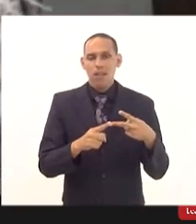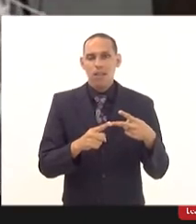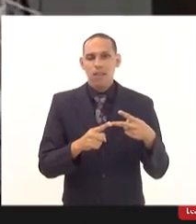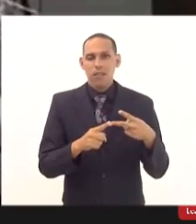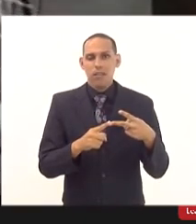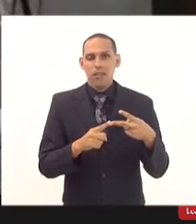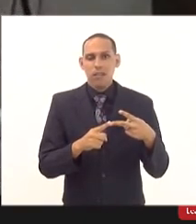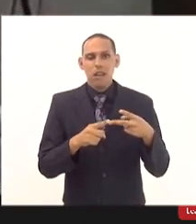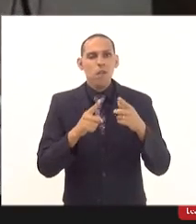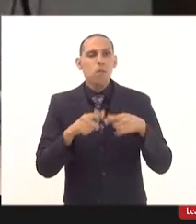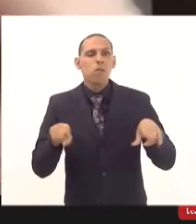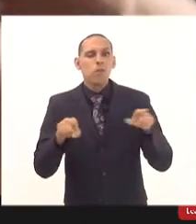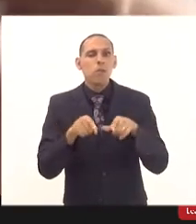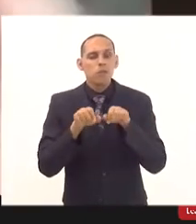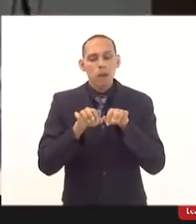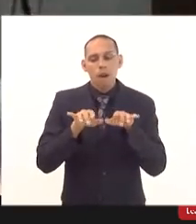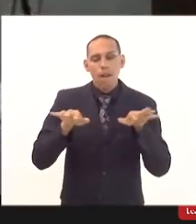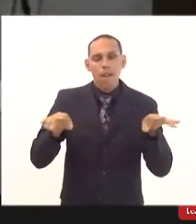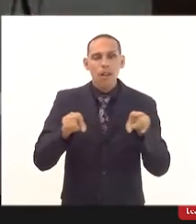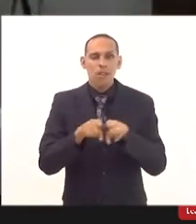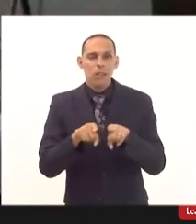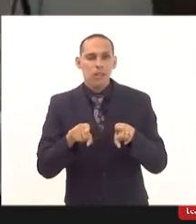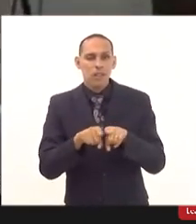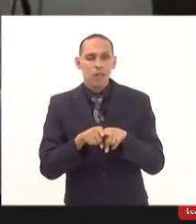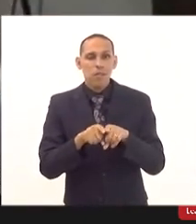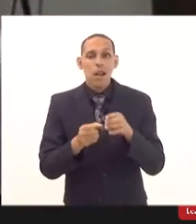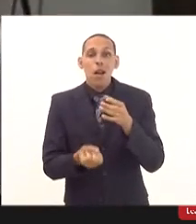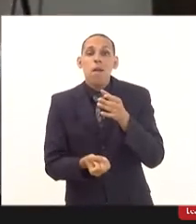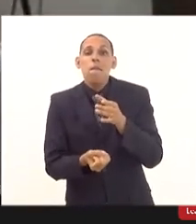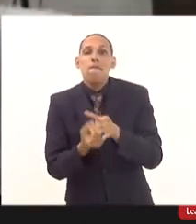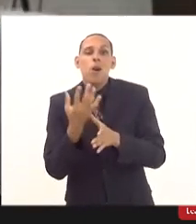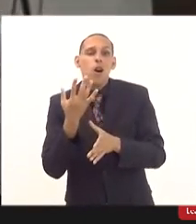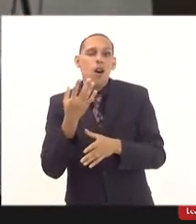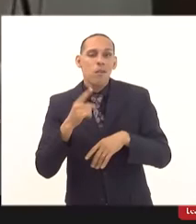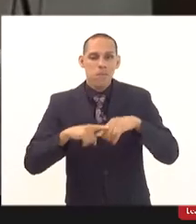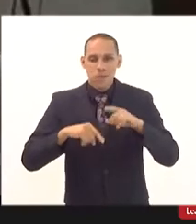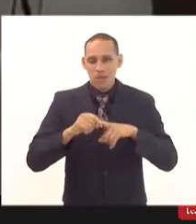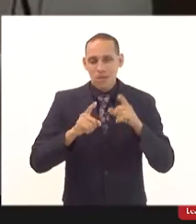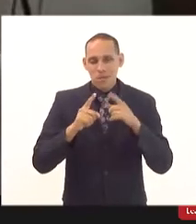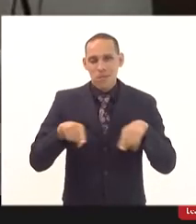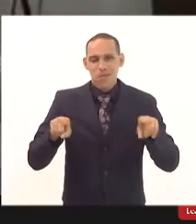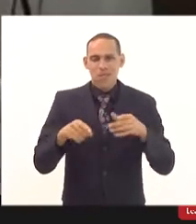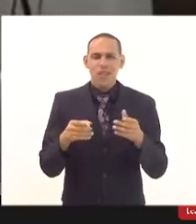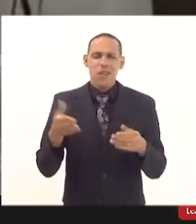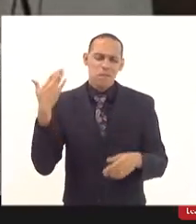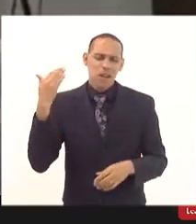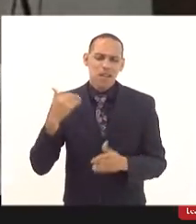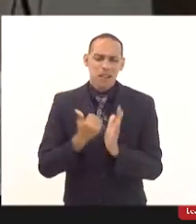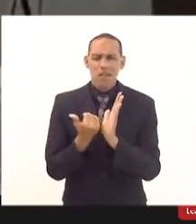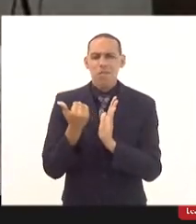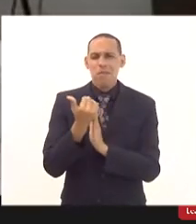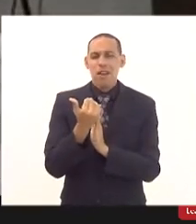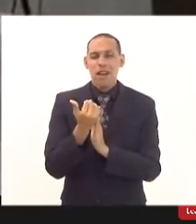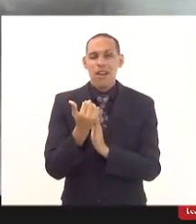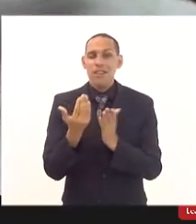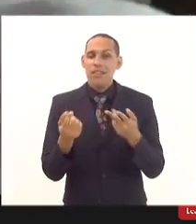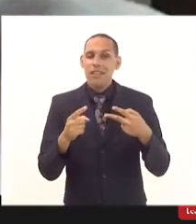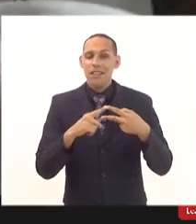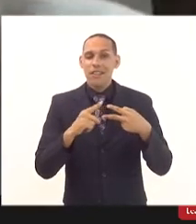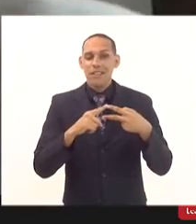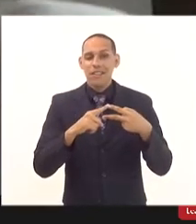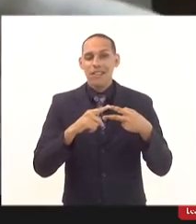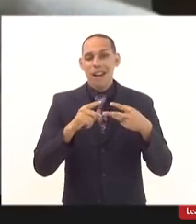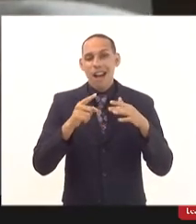transmitirem música produzem música ela se produzem agora menos do que fazer né E a rádio MEC